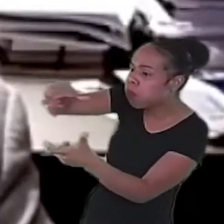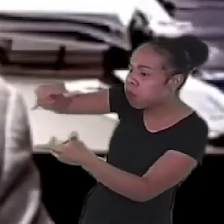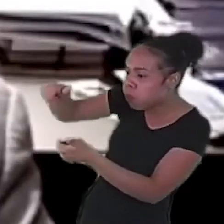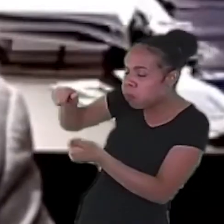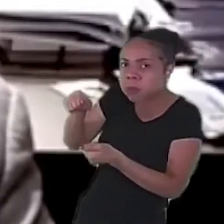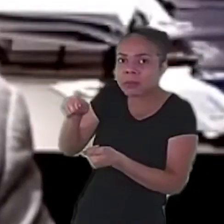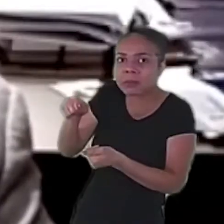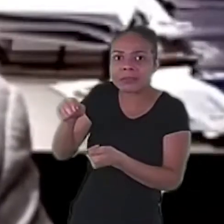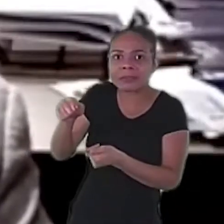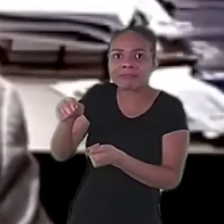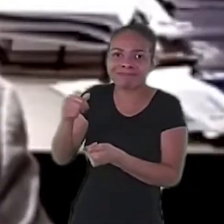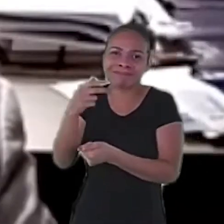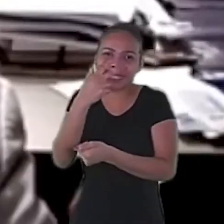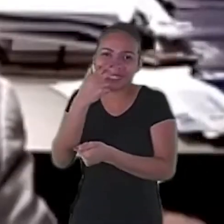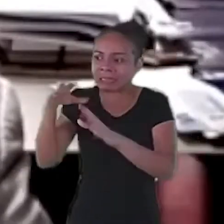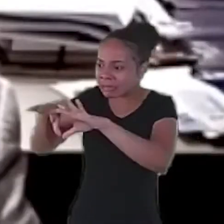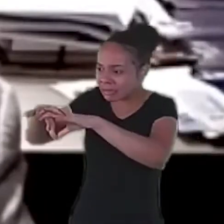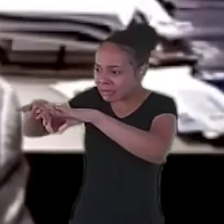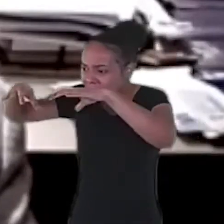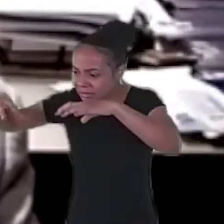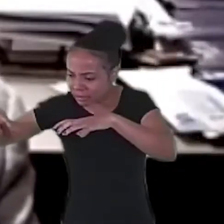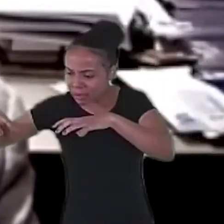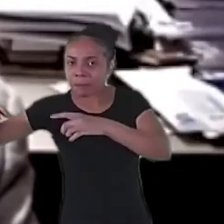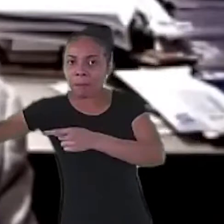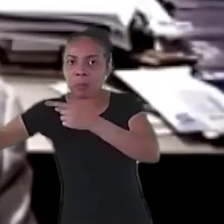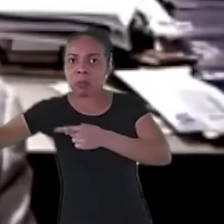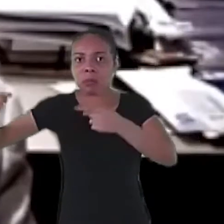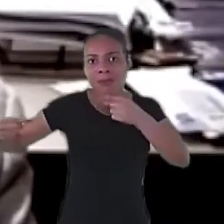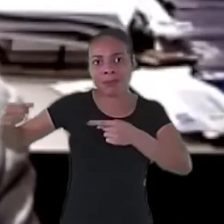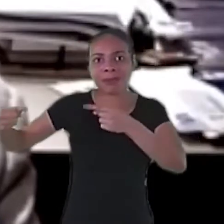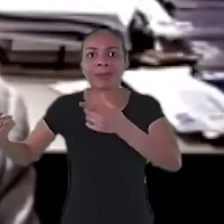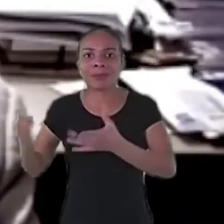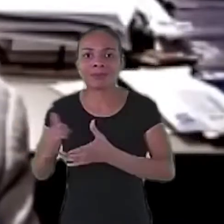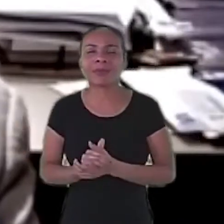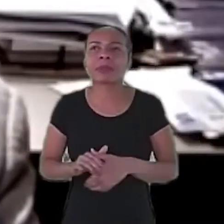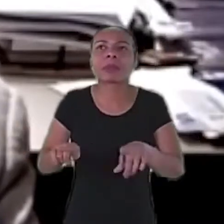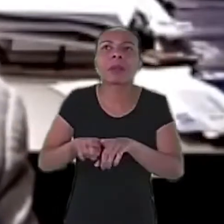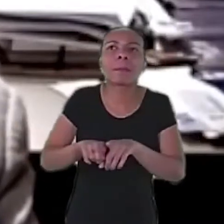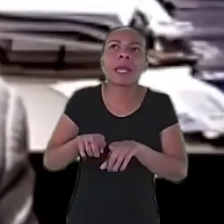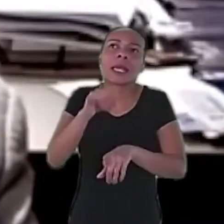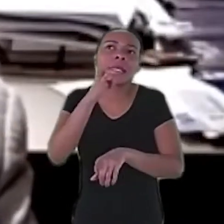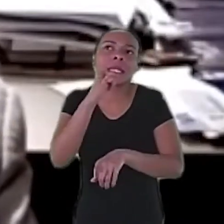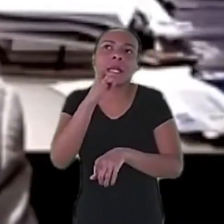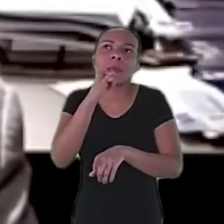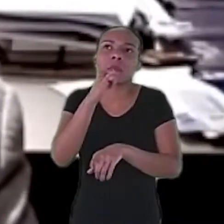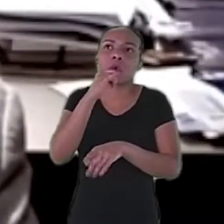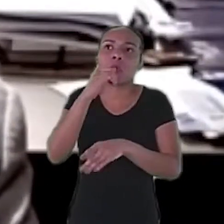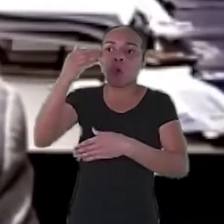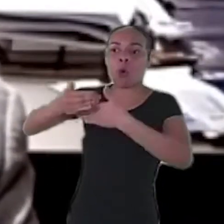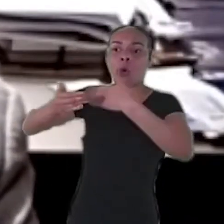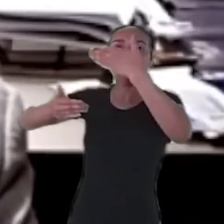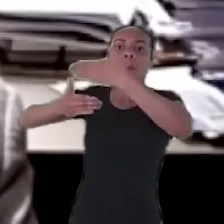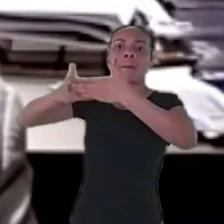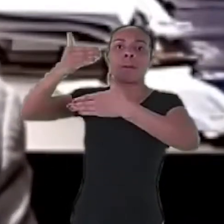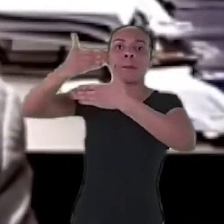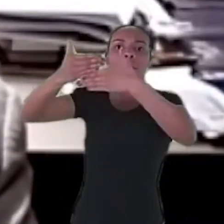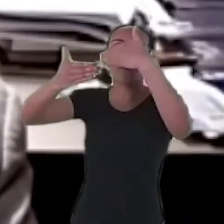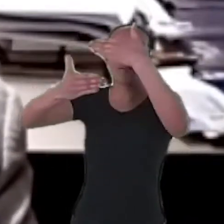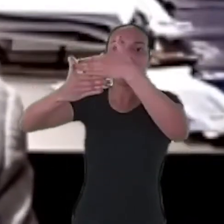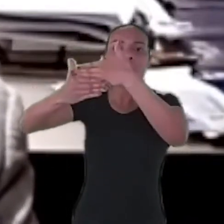com o outro. Aí houve a queda do Muro de Berlim, a expectativa de que o mundo seria